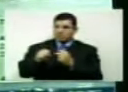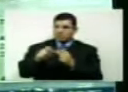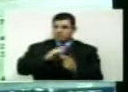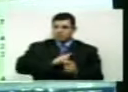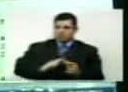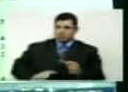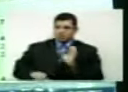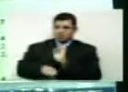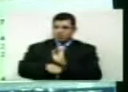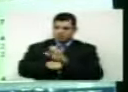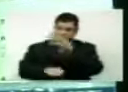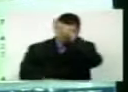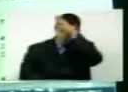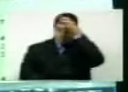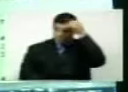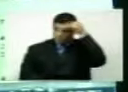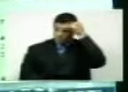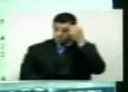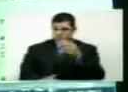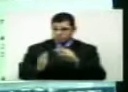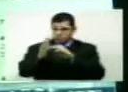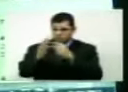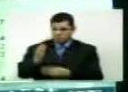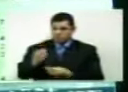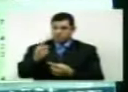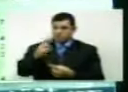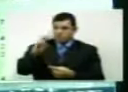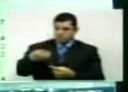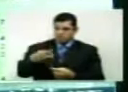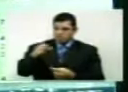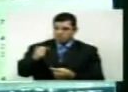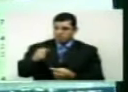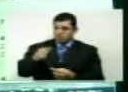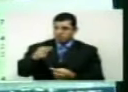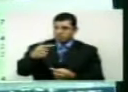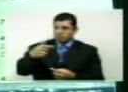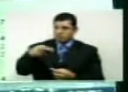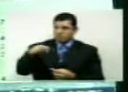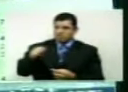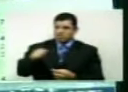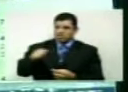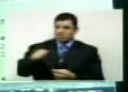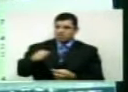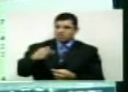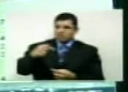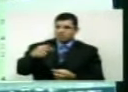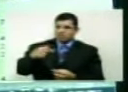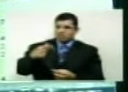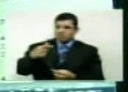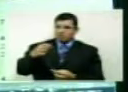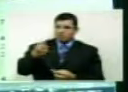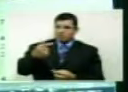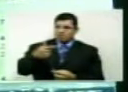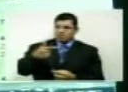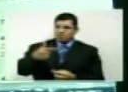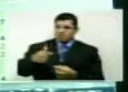Governo do Estado do Amazonas caiu de 1.278 para